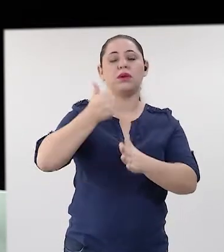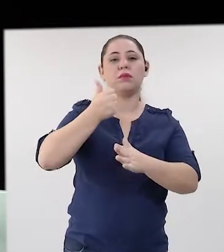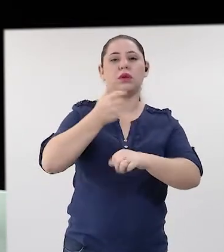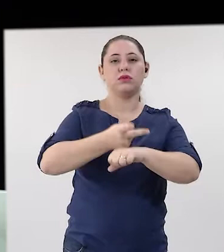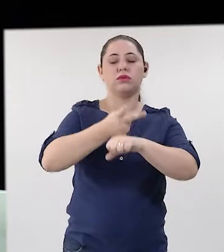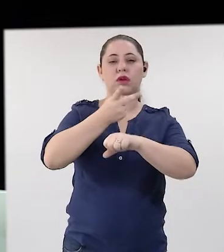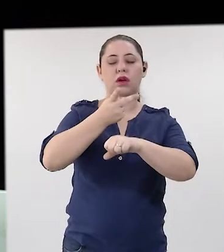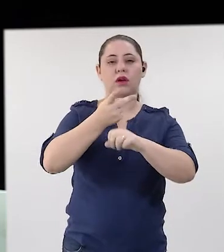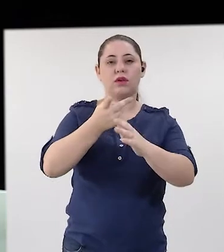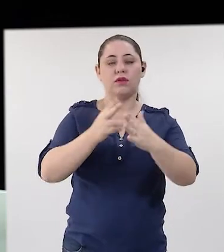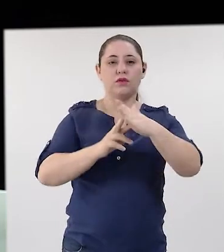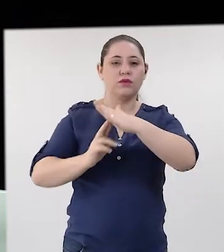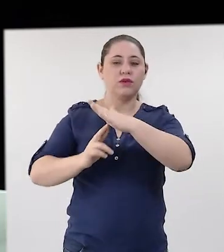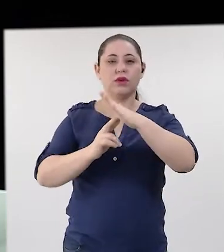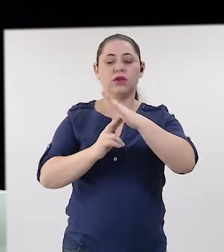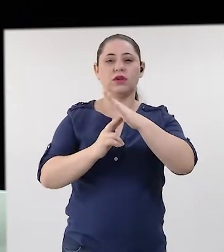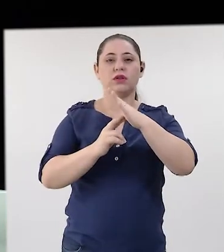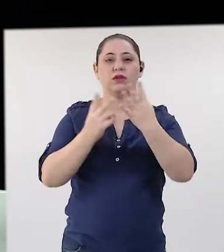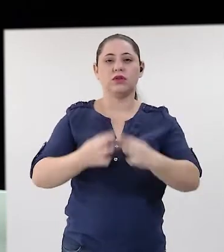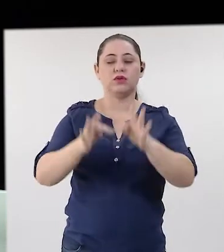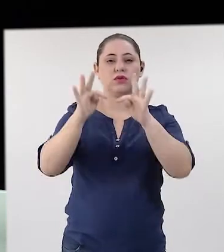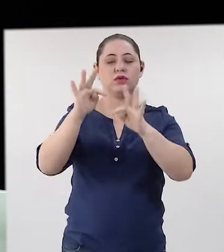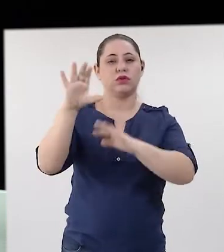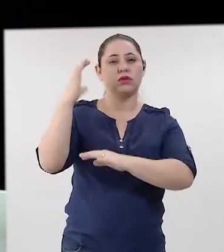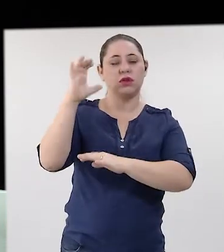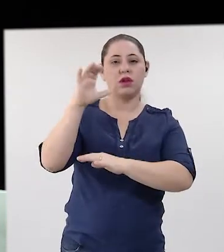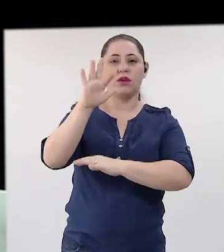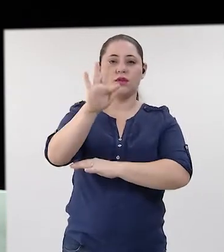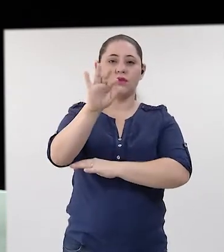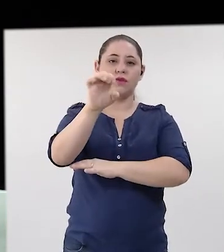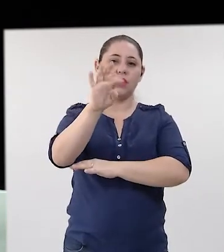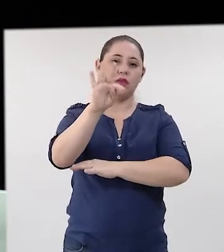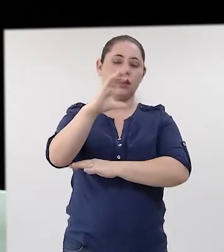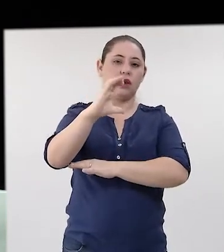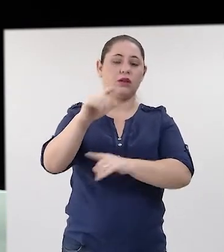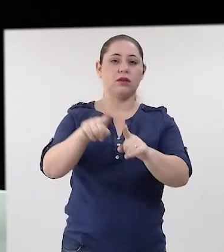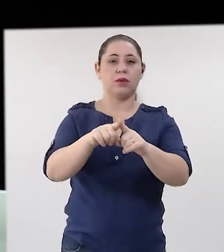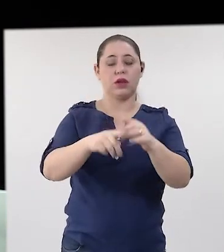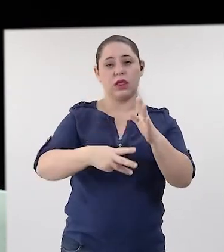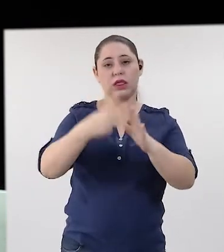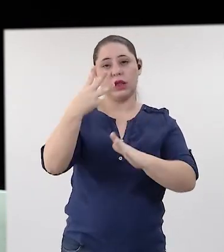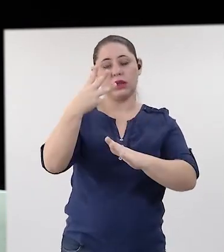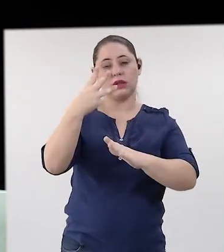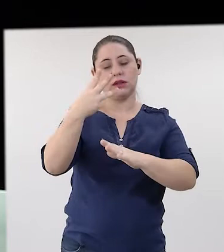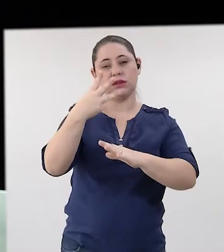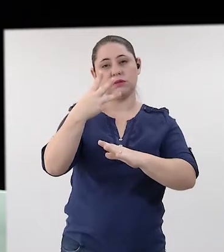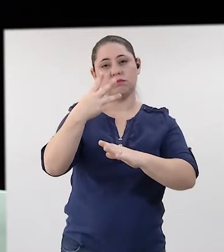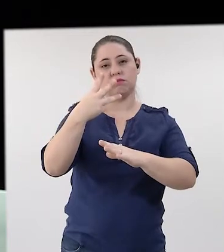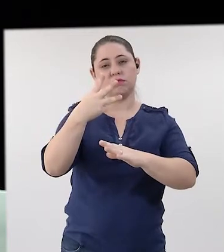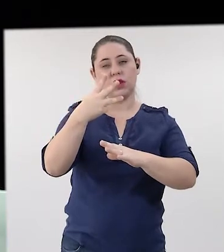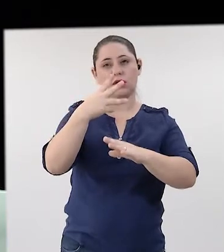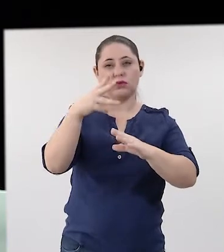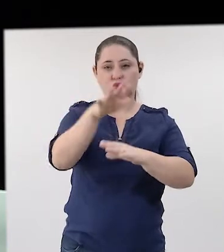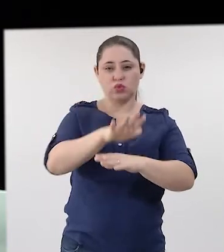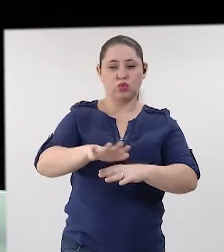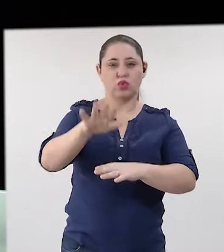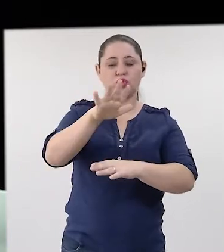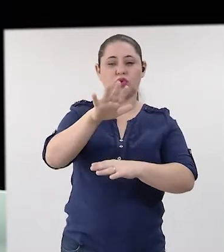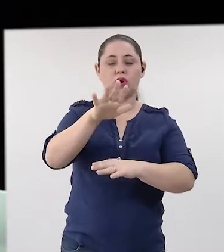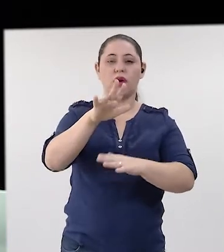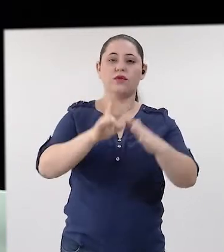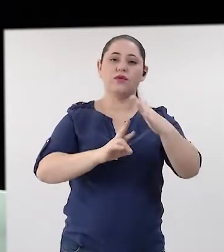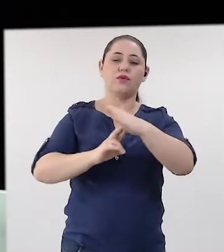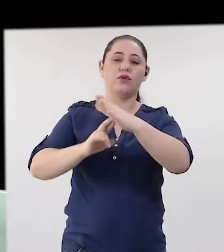como o primeiro lugar na Feira de Tecnologias, Engenharias e Ciências de Mato Grosso do Sul, a FETEC, e o terceiro lugar na